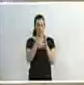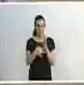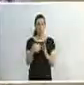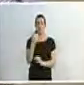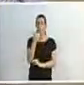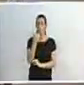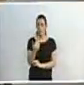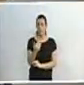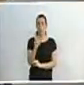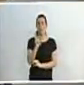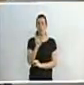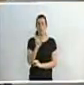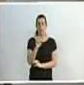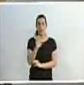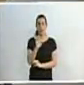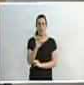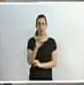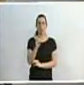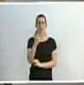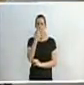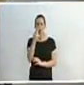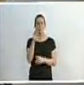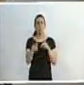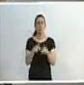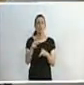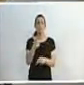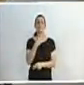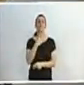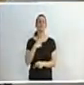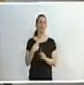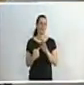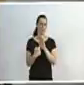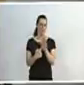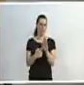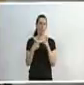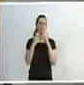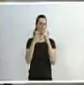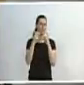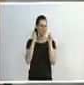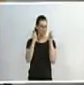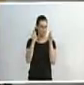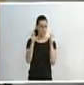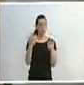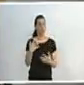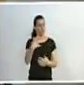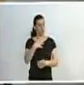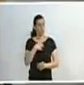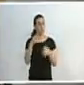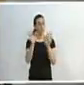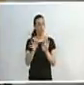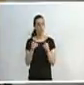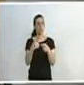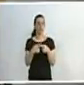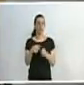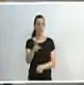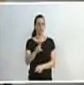que era o eco das ruas onde eu participei. E eu, por isso, fico feliz também pelo resultado, e com